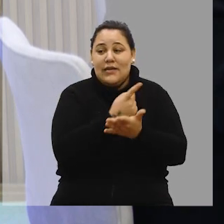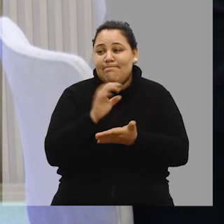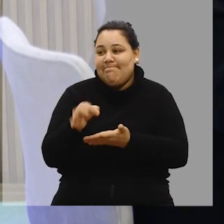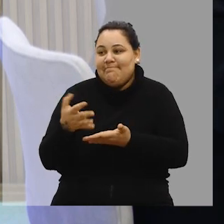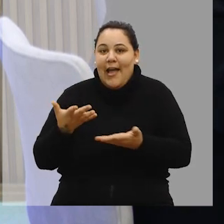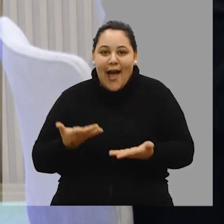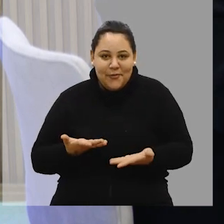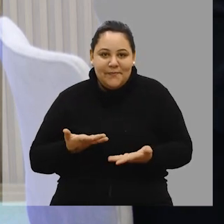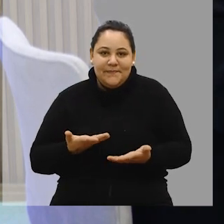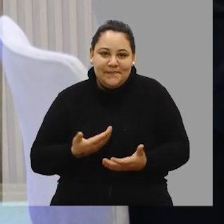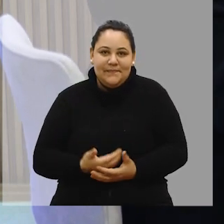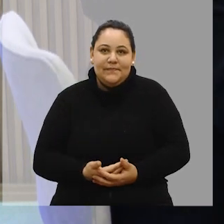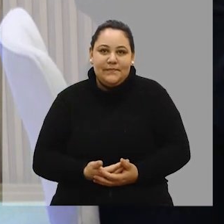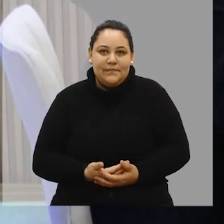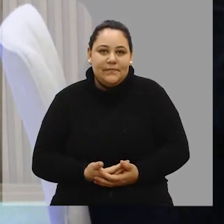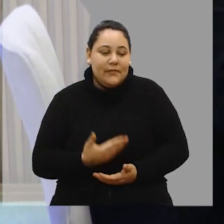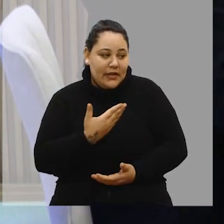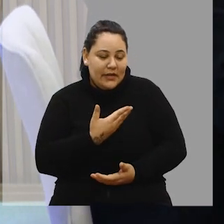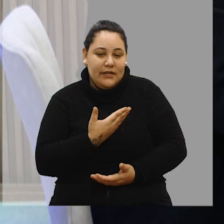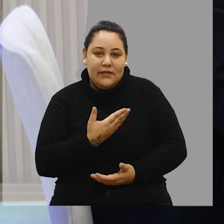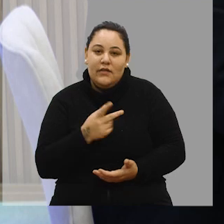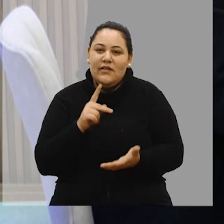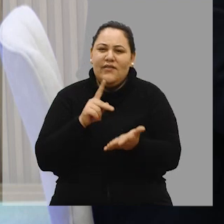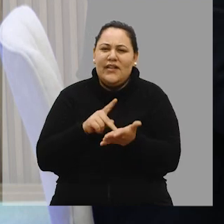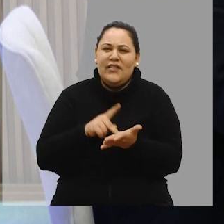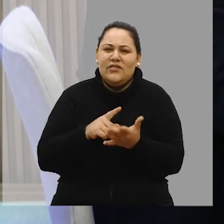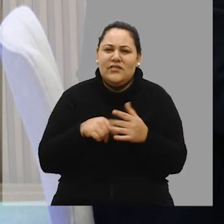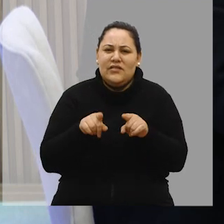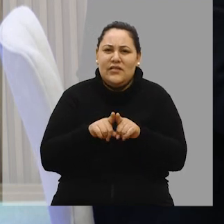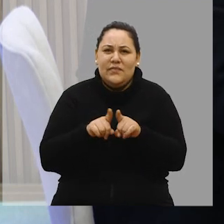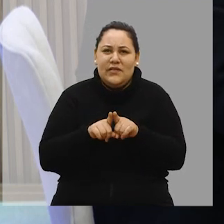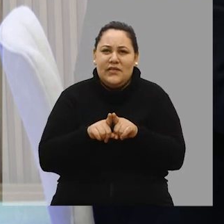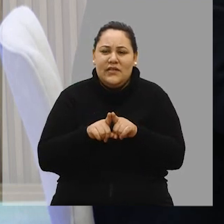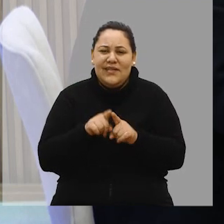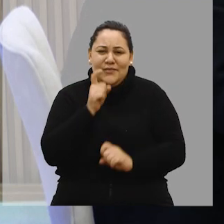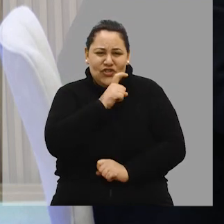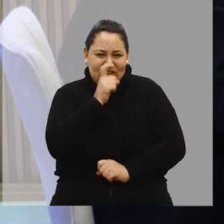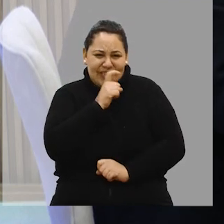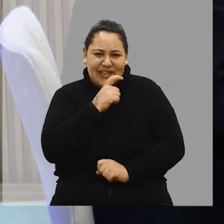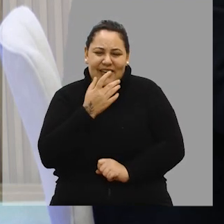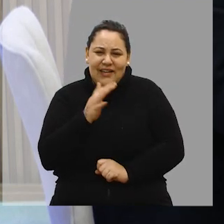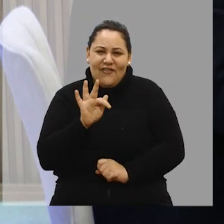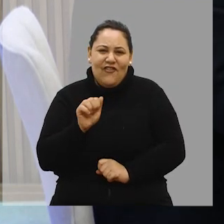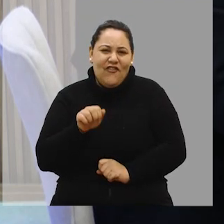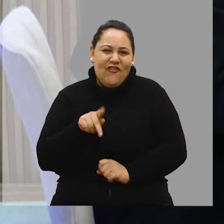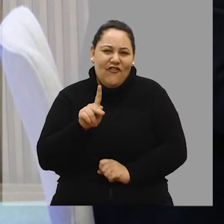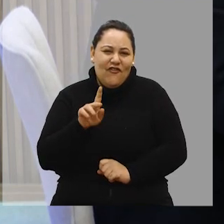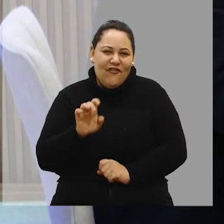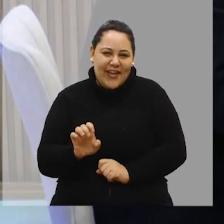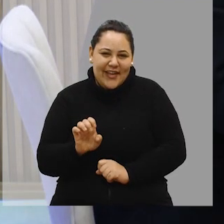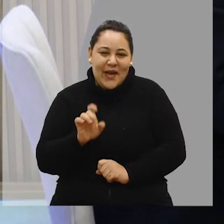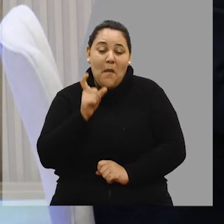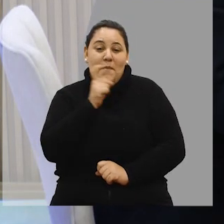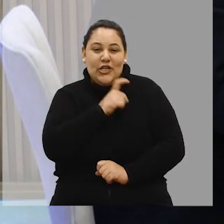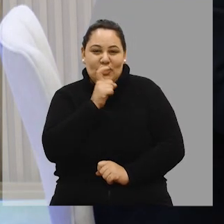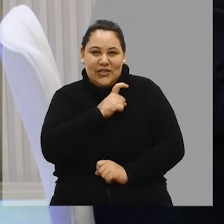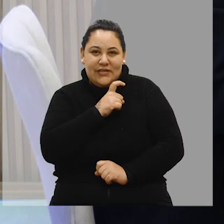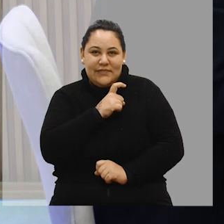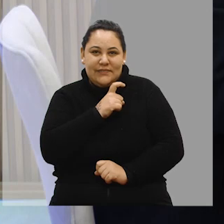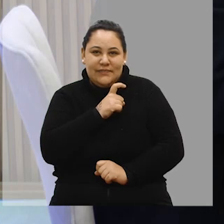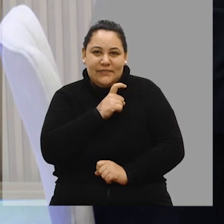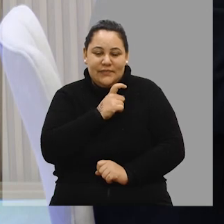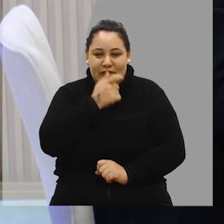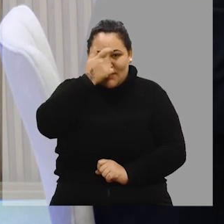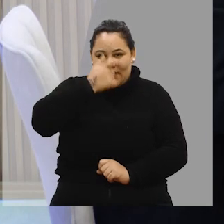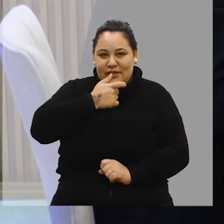Braga? Sim, sim. A propósito de fake, mentiras, né? Acho que a palavra correta até foi usada pela presidente do Supremo